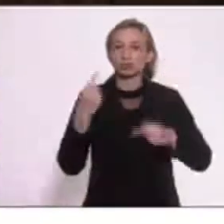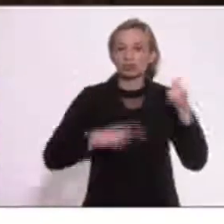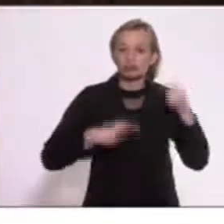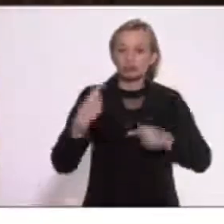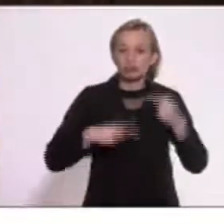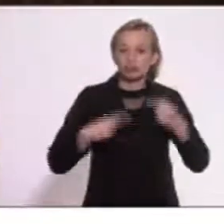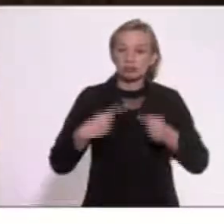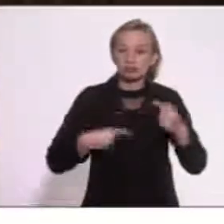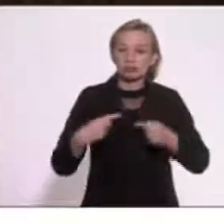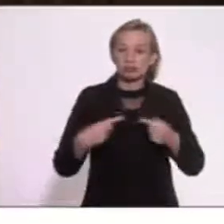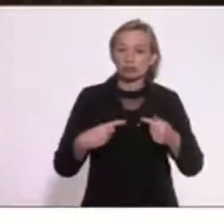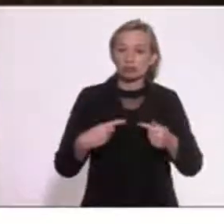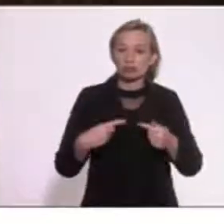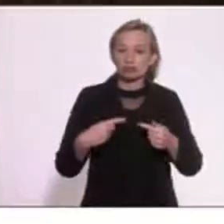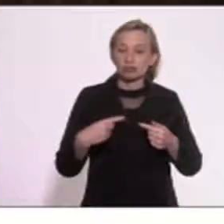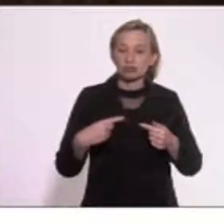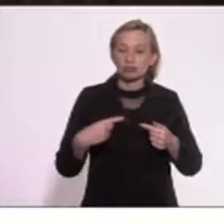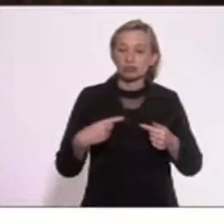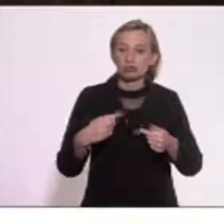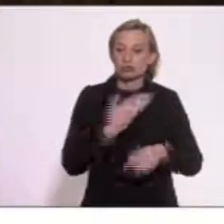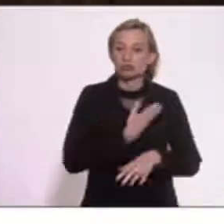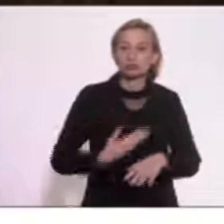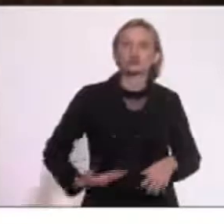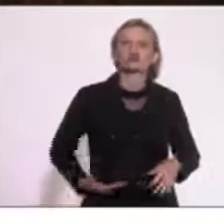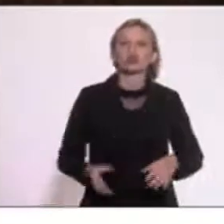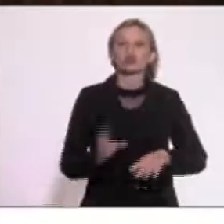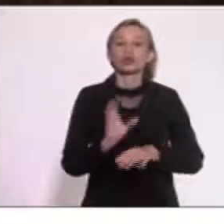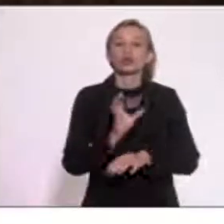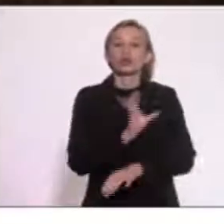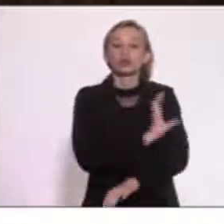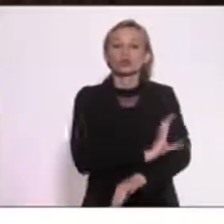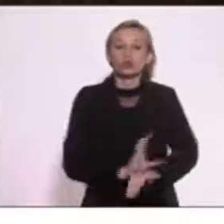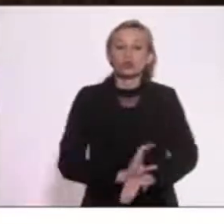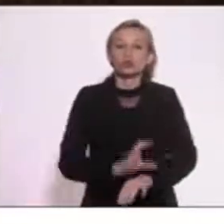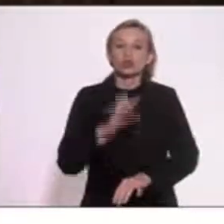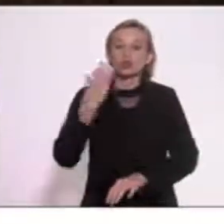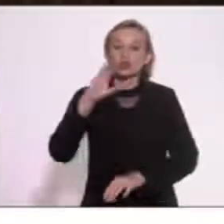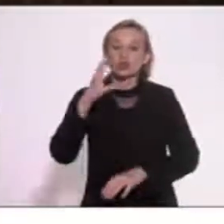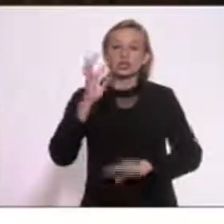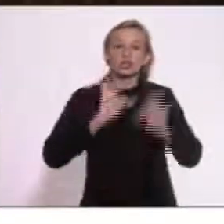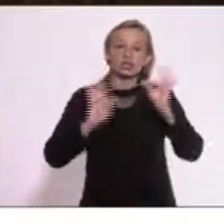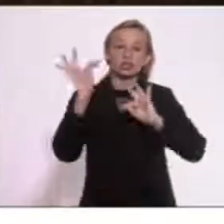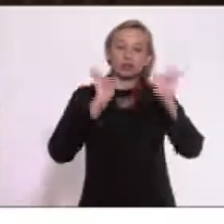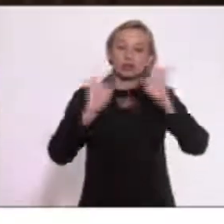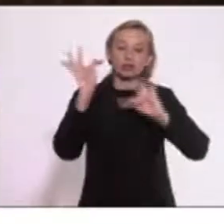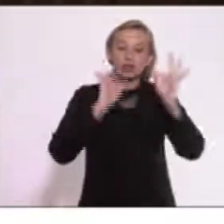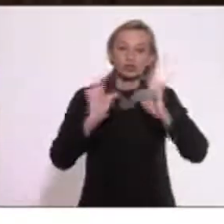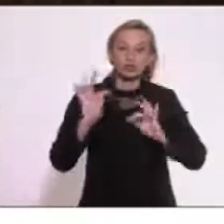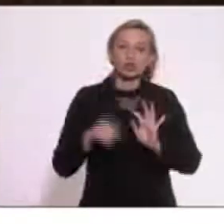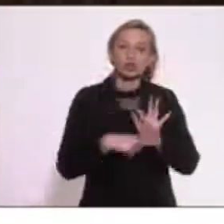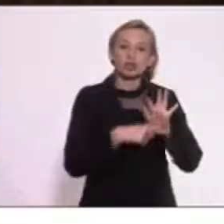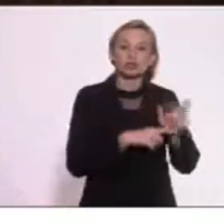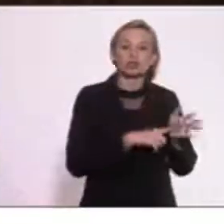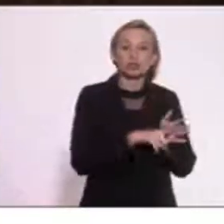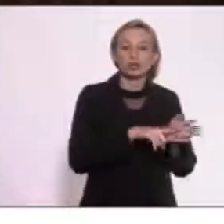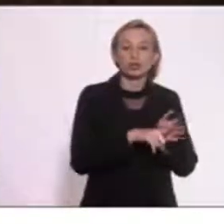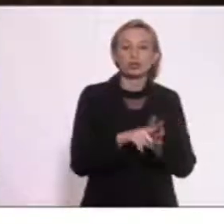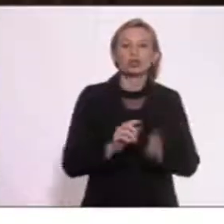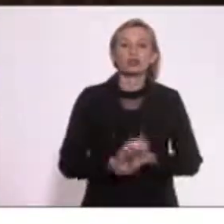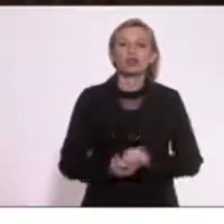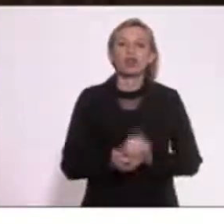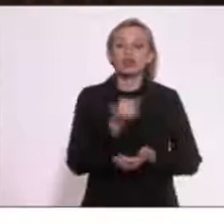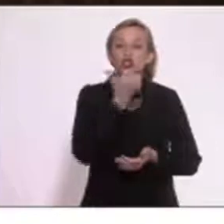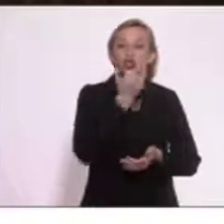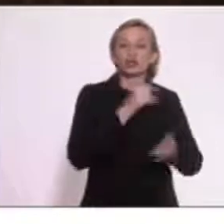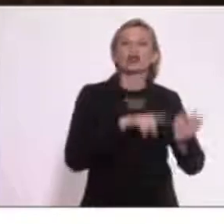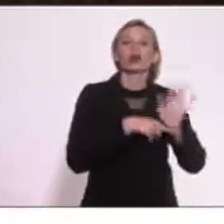públicas: cultura, ciência e tecnologia, assistência social e